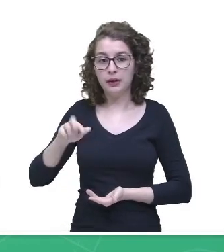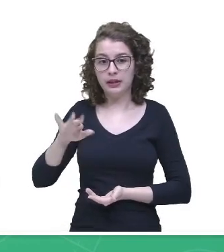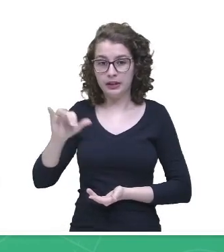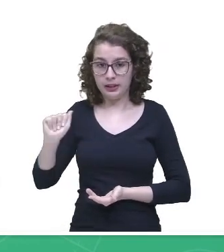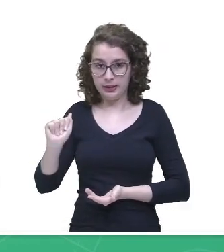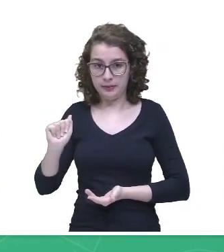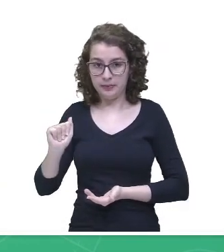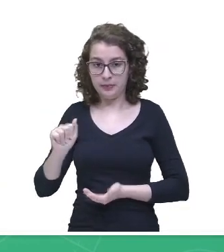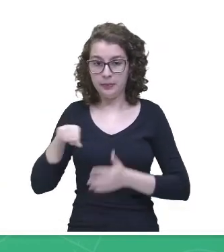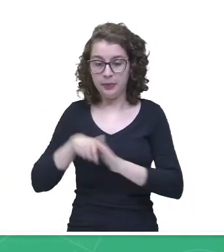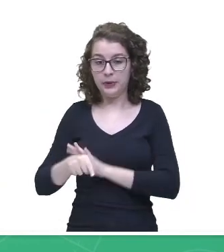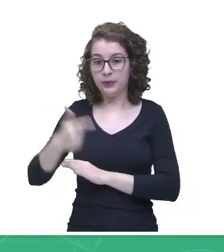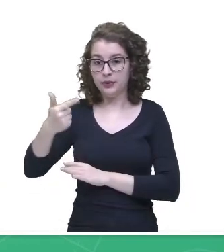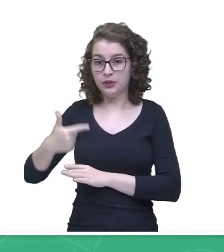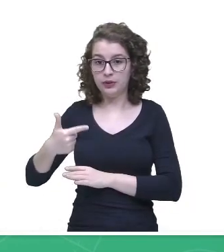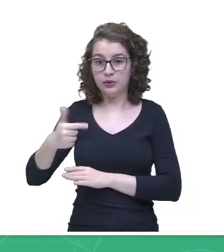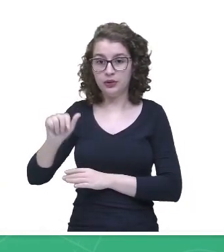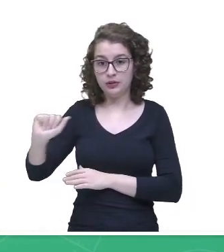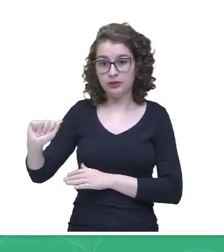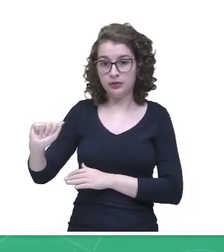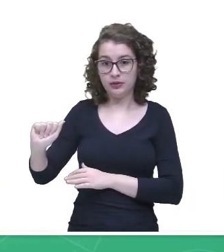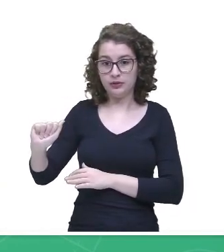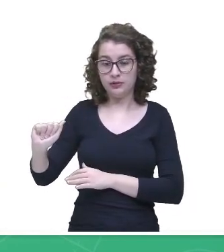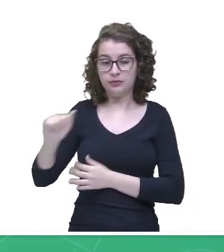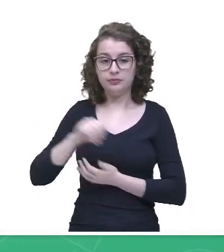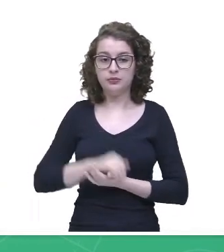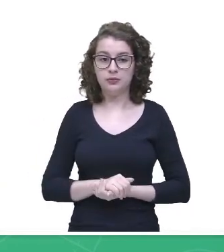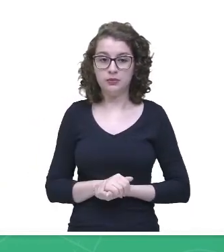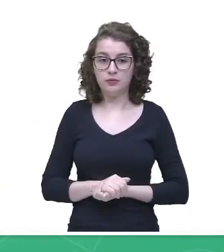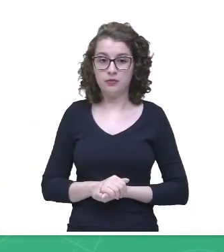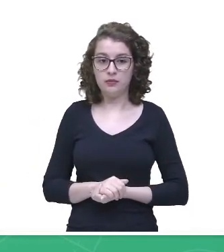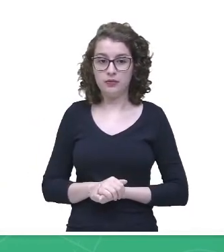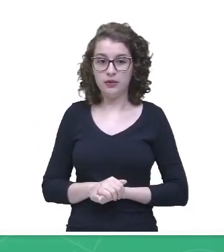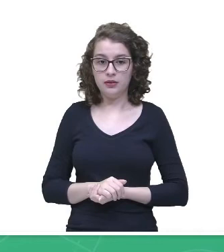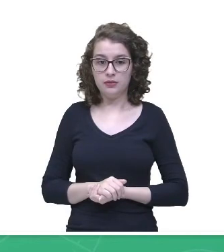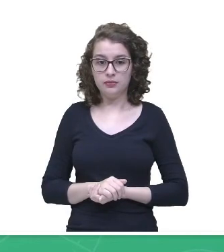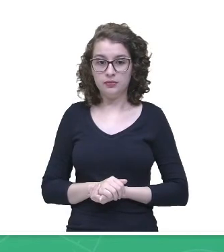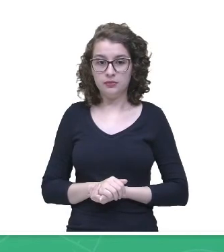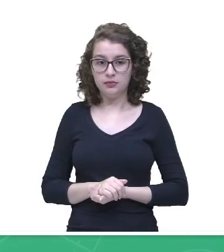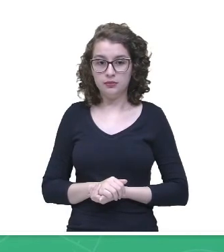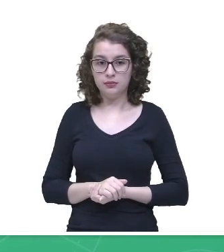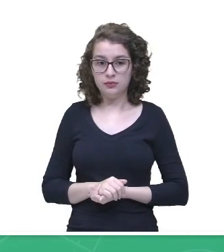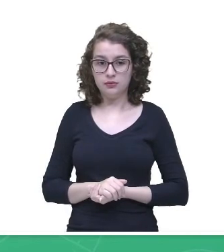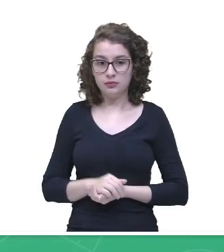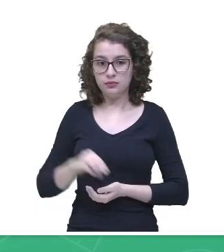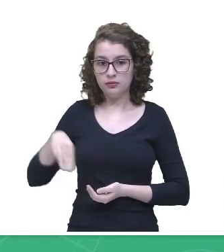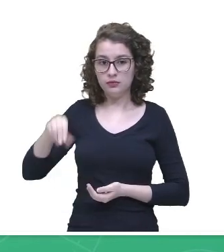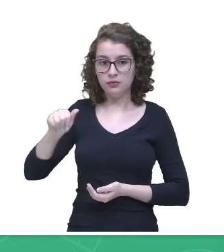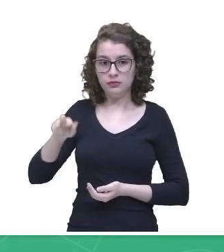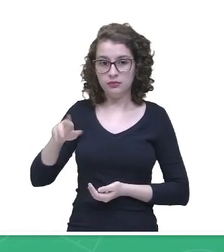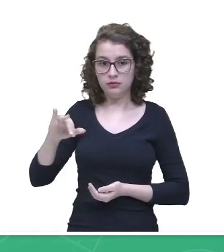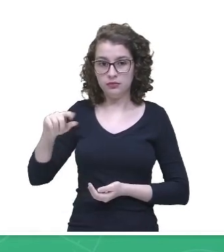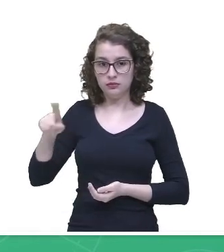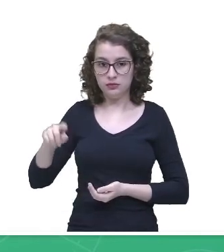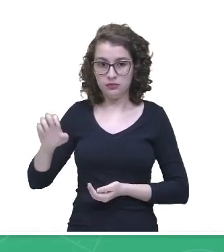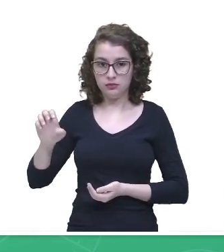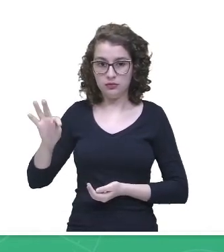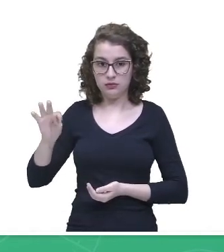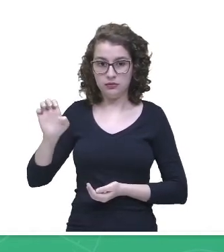2, ela colocou ali letra A. Nós vamos verificar, tá bom, Maria, se você acertou. Mari, da